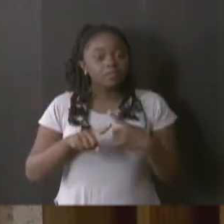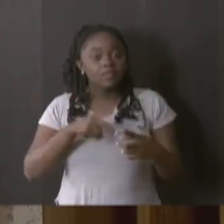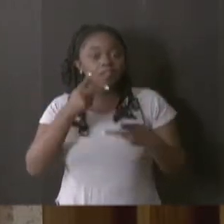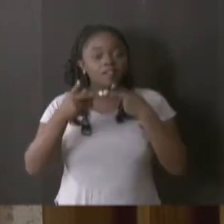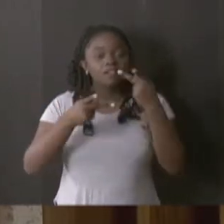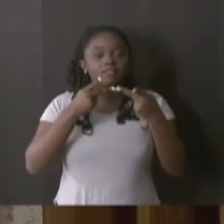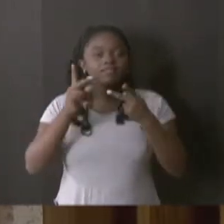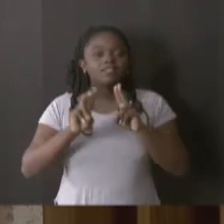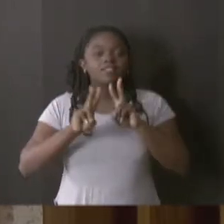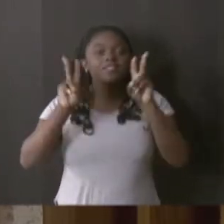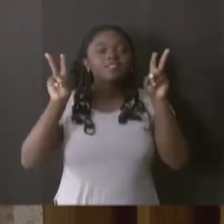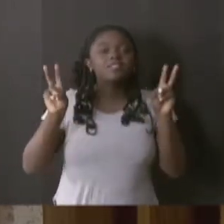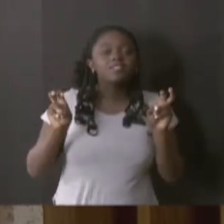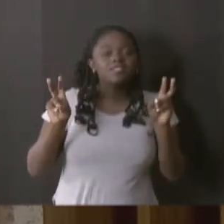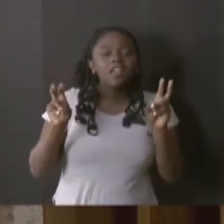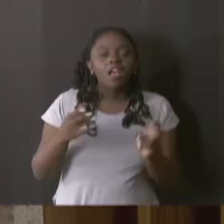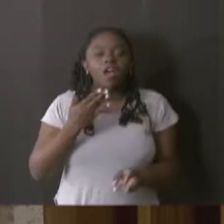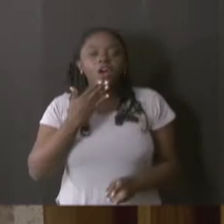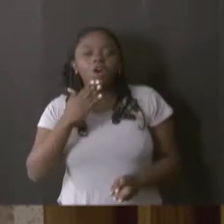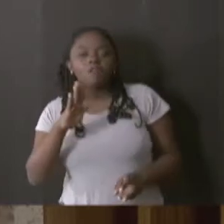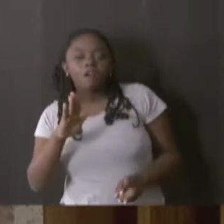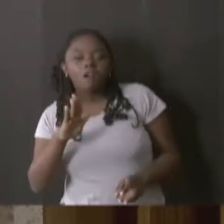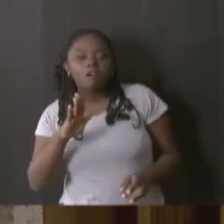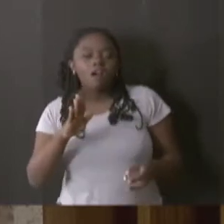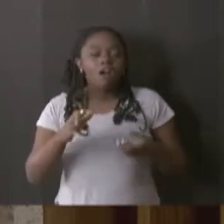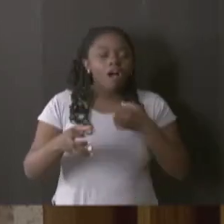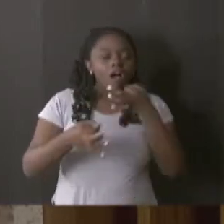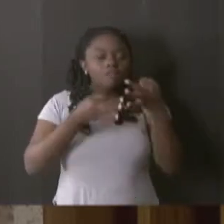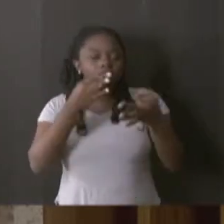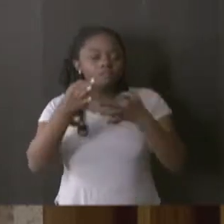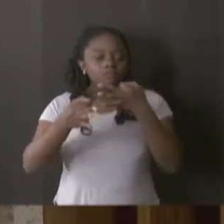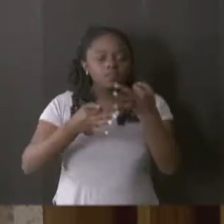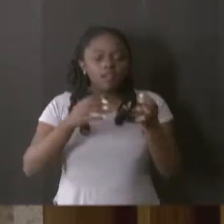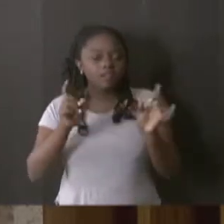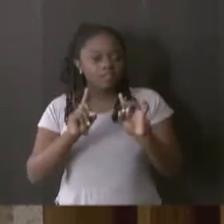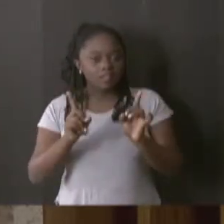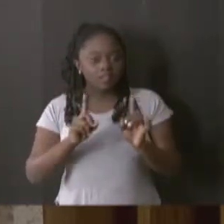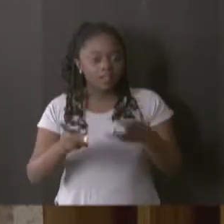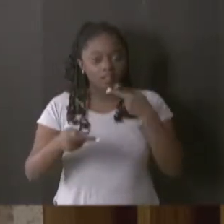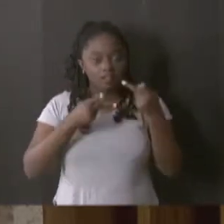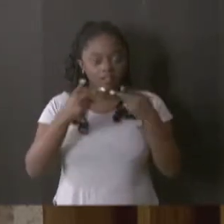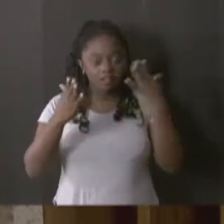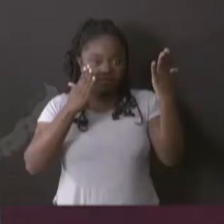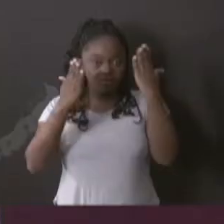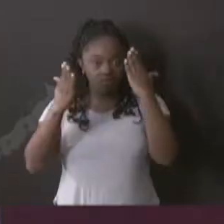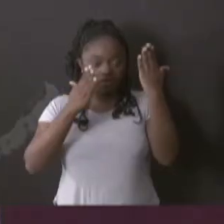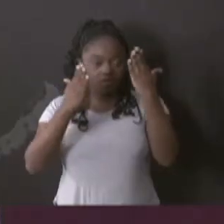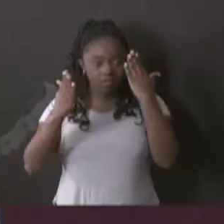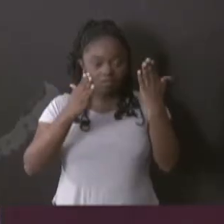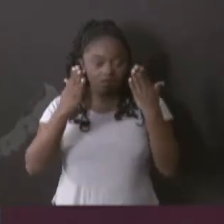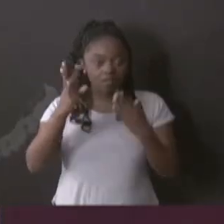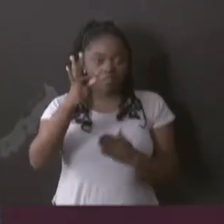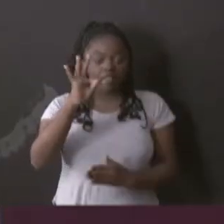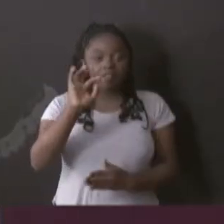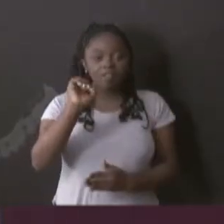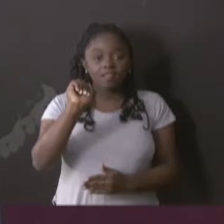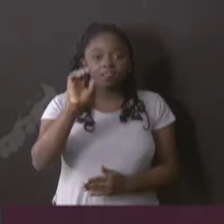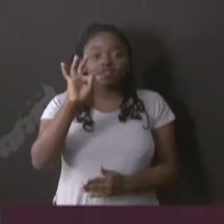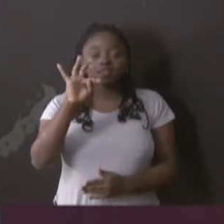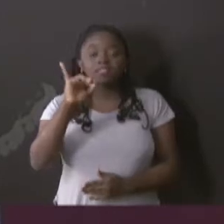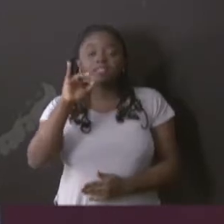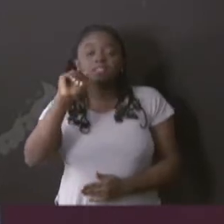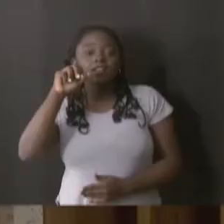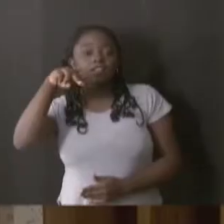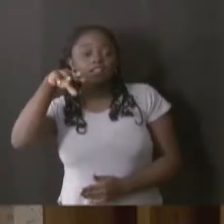de um assunto que não é um assunto muito comentado. Vamos falar com a psicóloga Tatiana Bacelar sobre